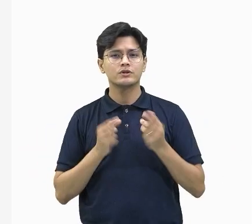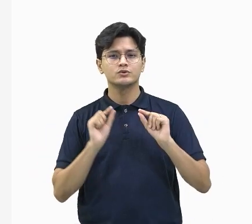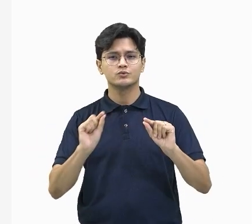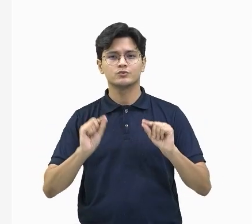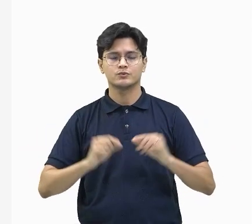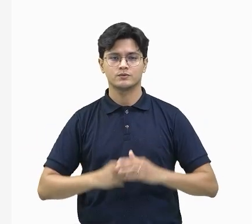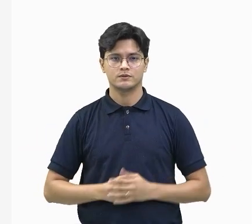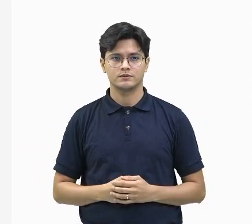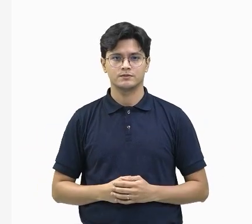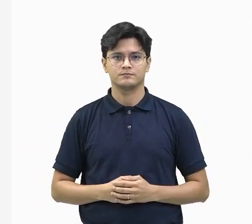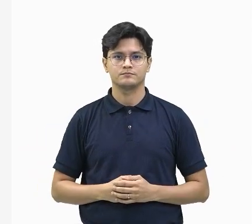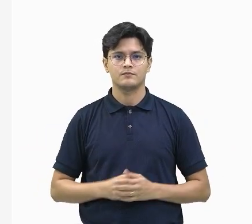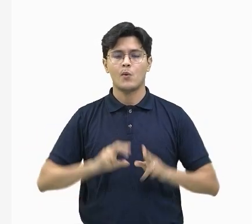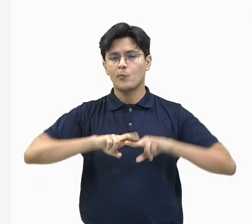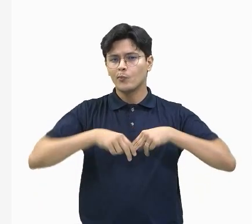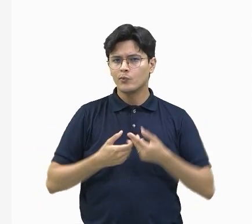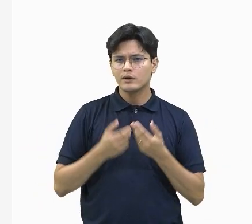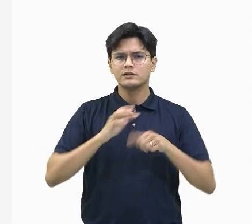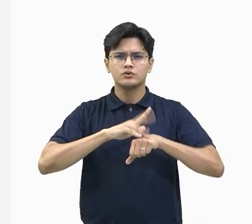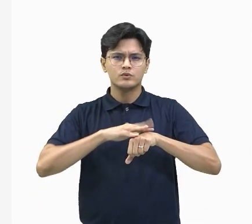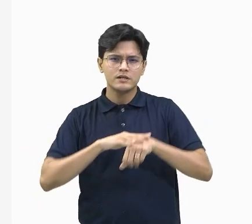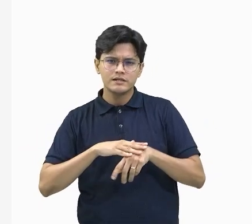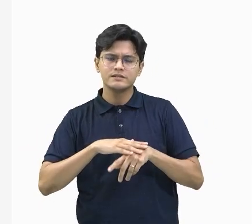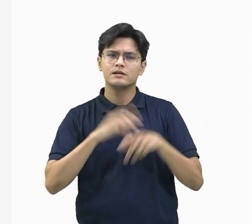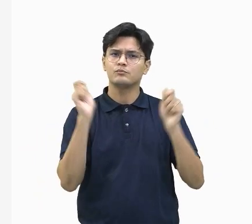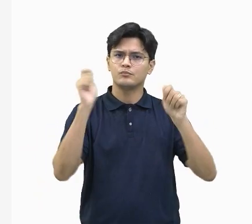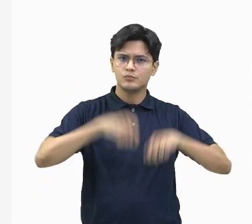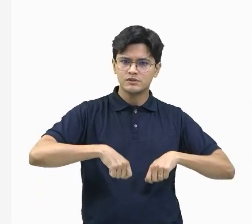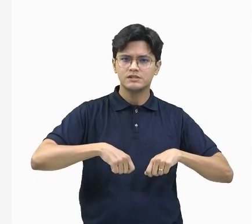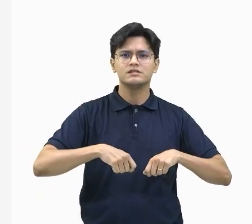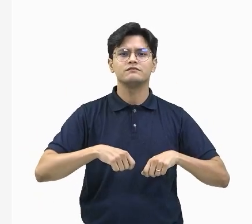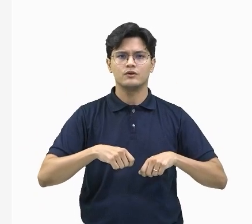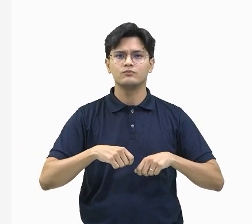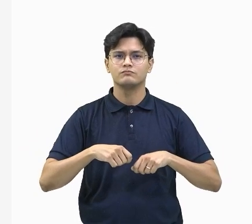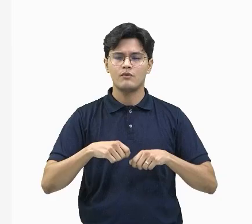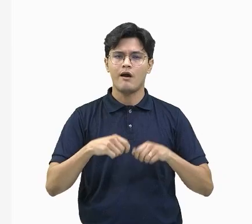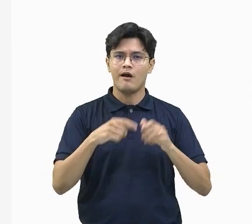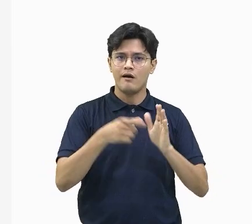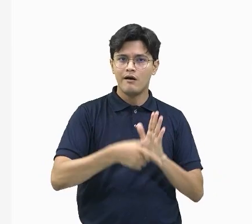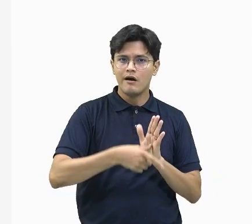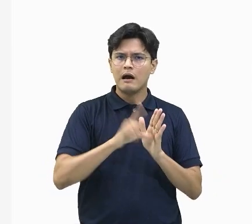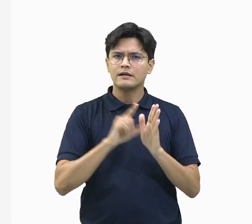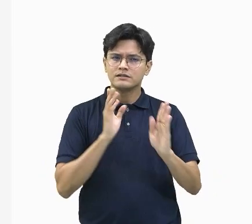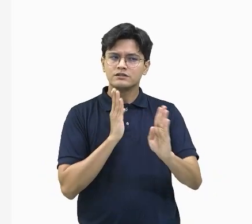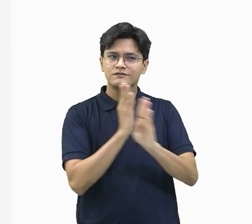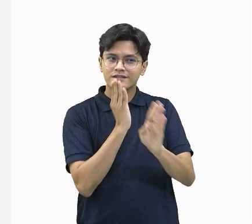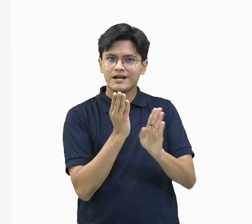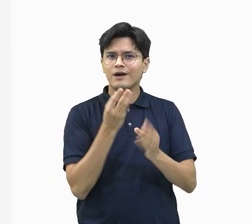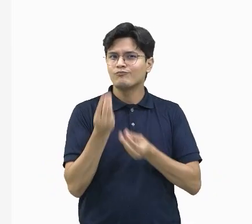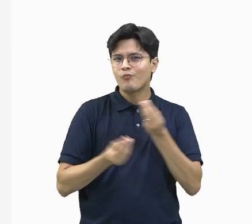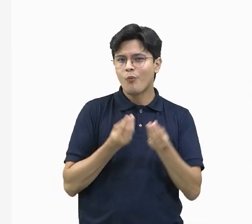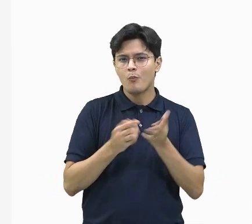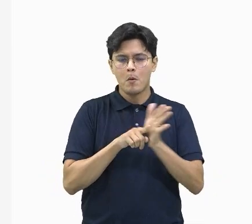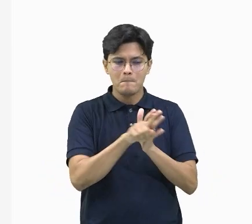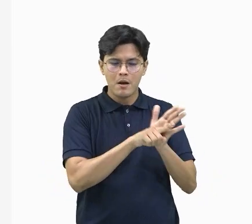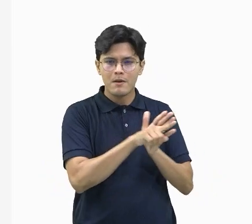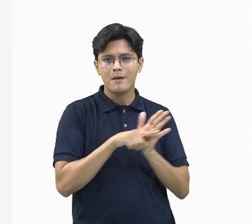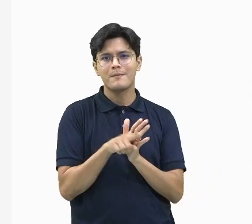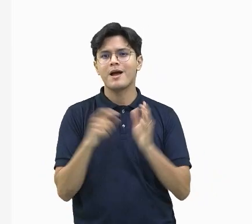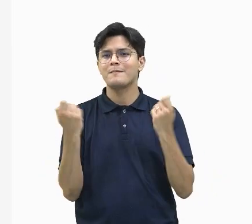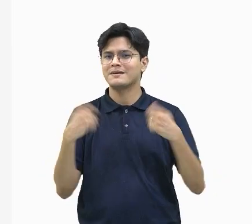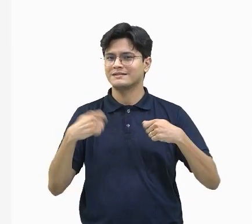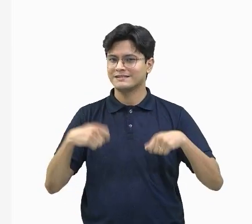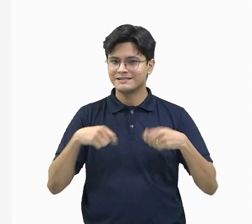por essas doenças que podem ser diagnosticadas, né, com exame pré-natal, quando a gente faz o diagnóstico precoce dessas